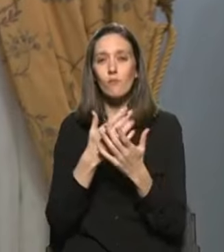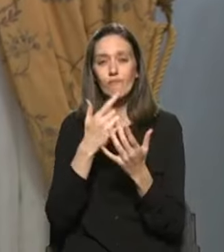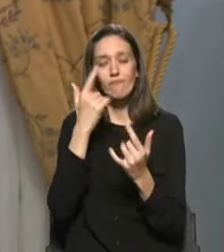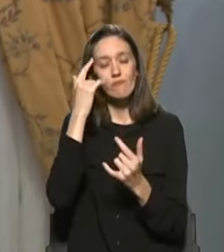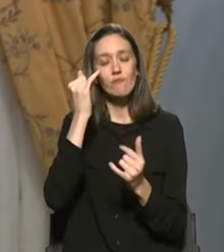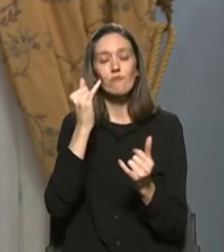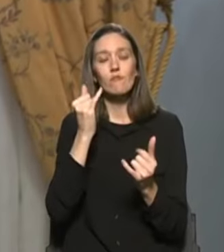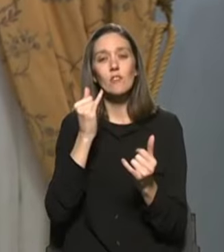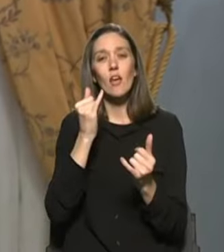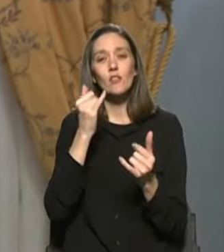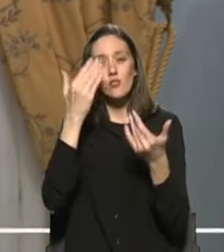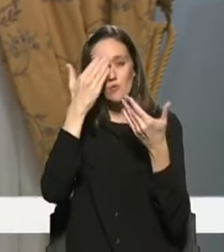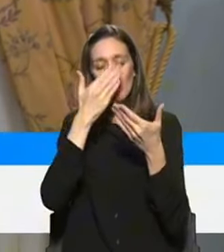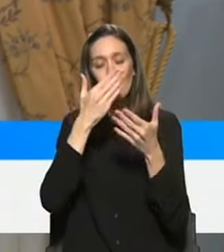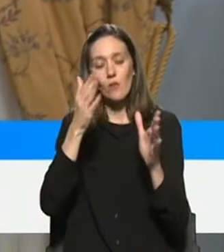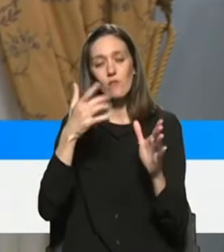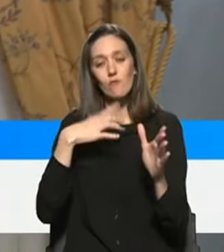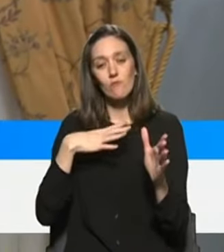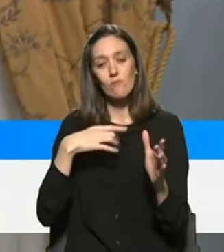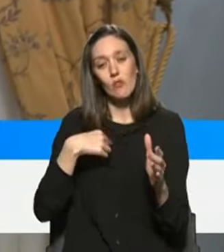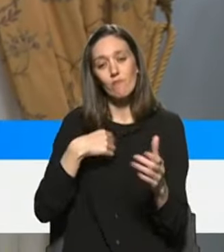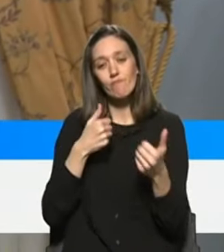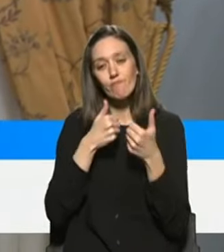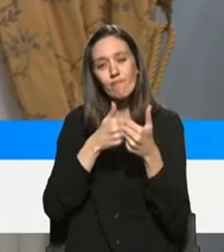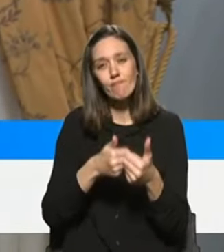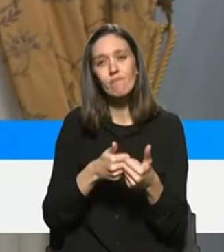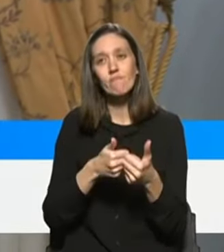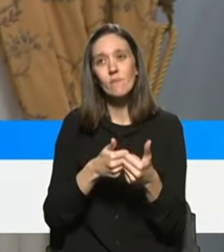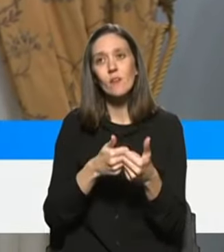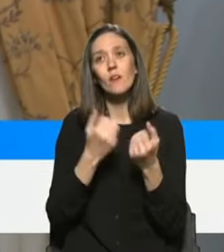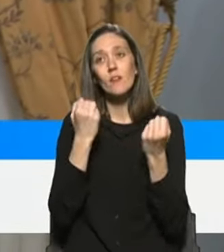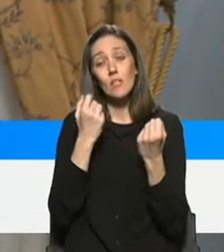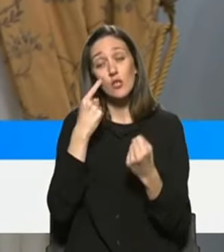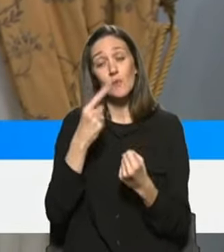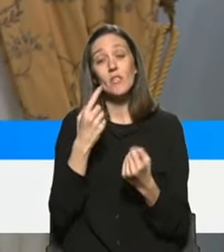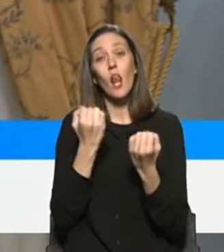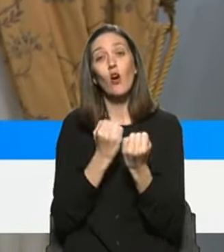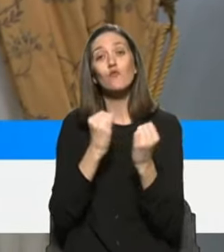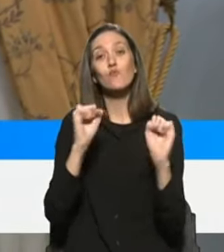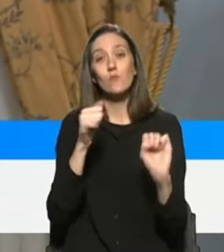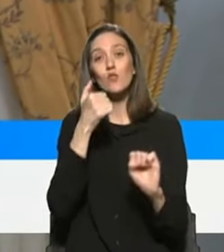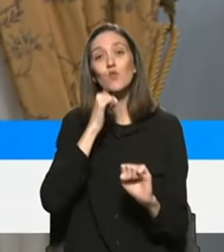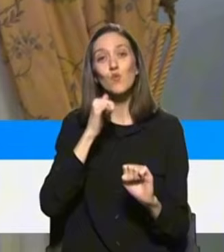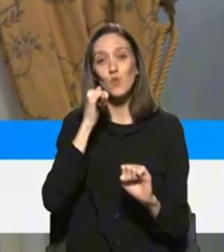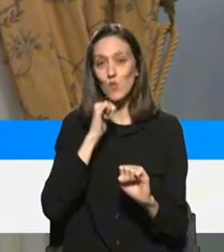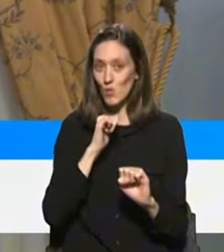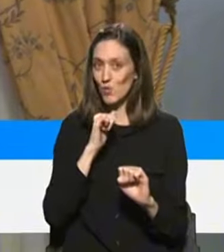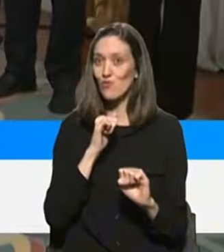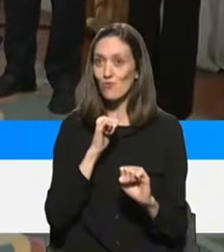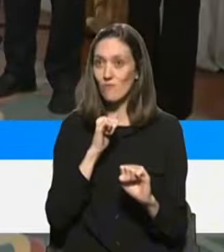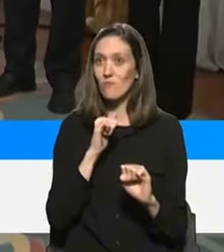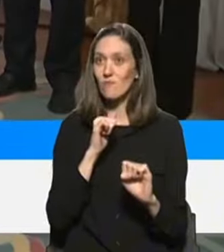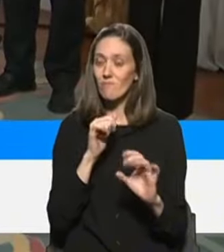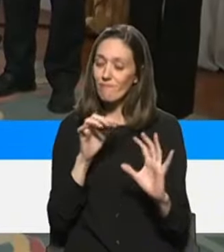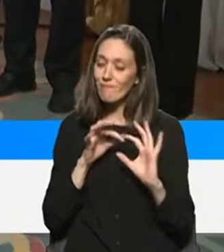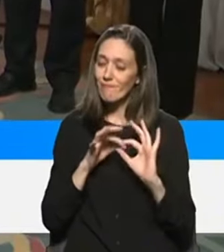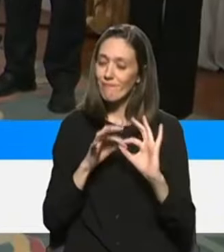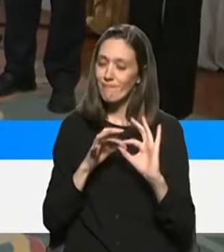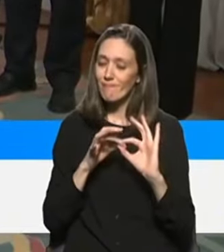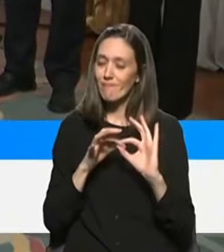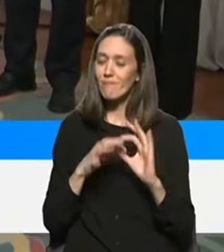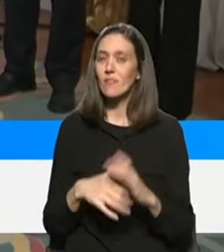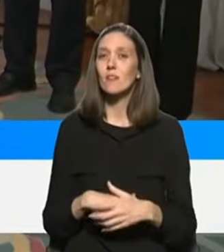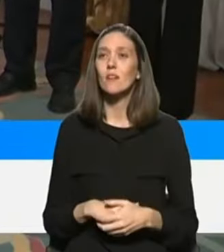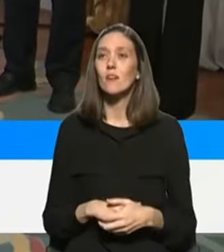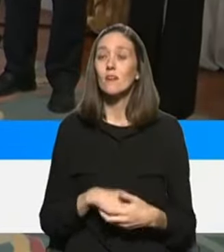que sempre professei, e em especial à autonomia dos Açores, que lhe está indissociavelmente ligada. Admito que